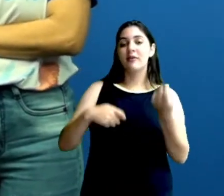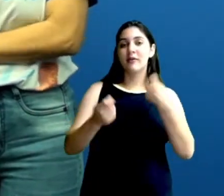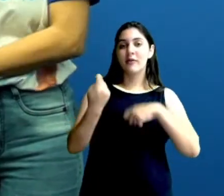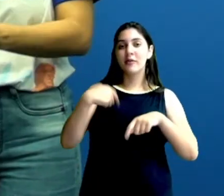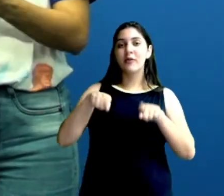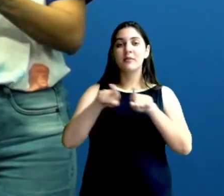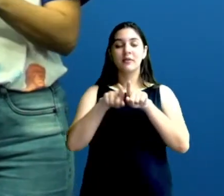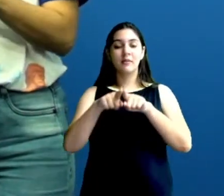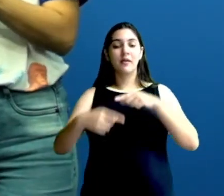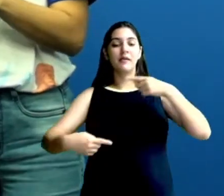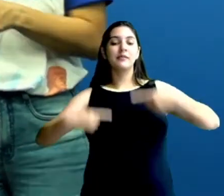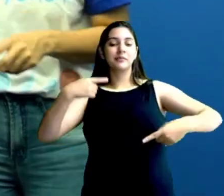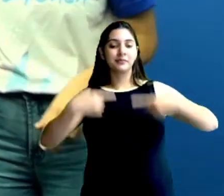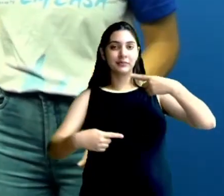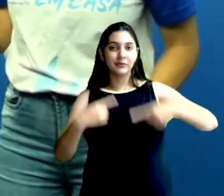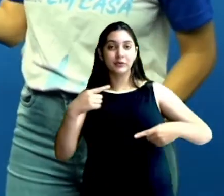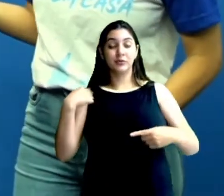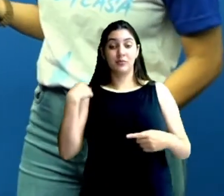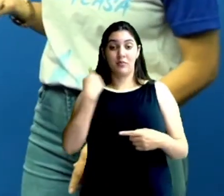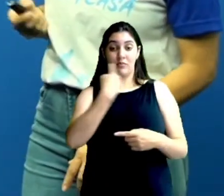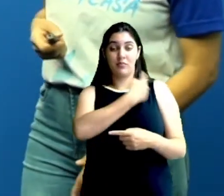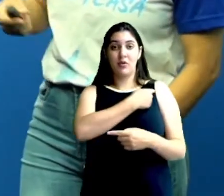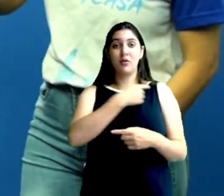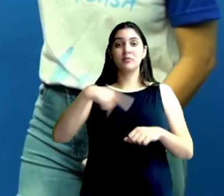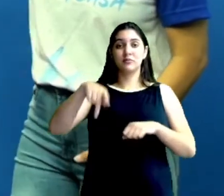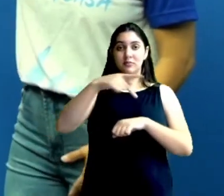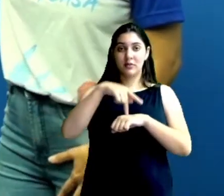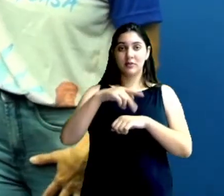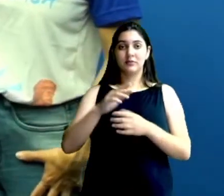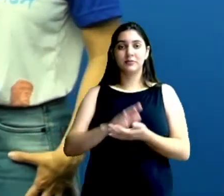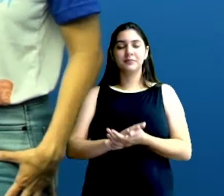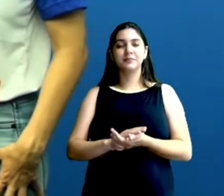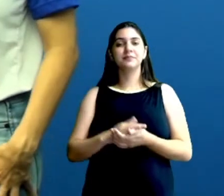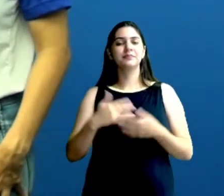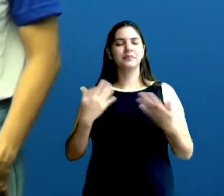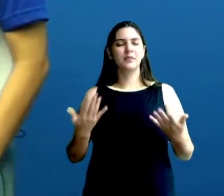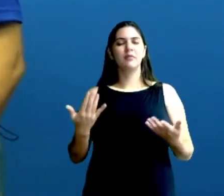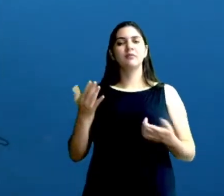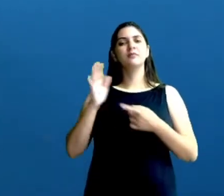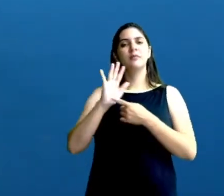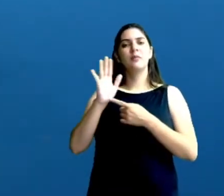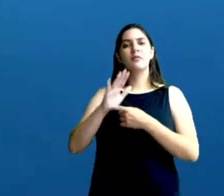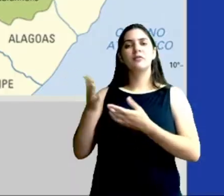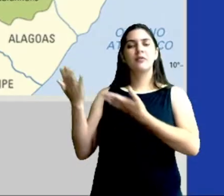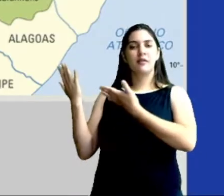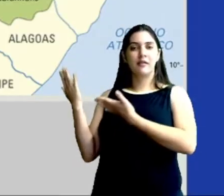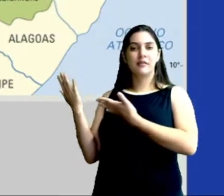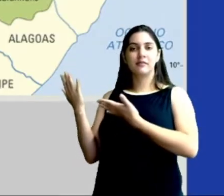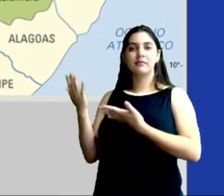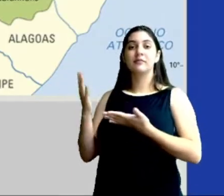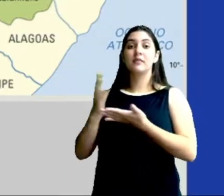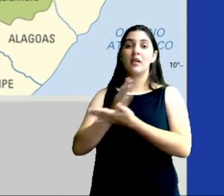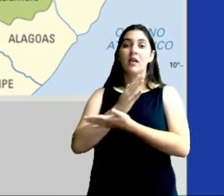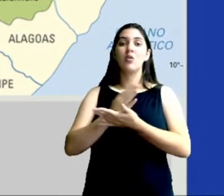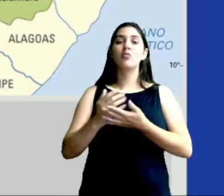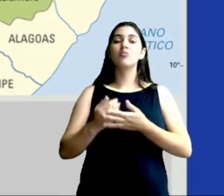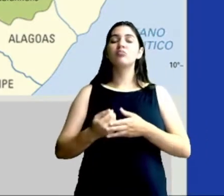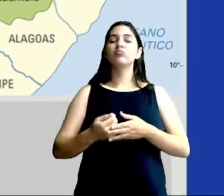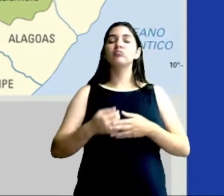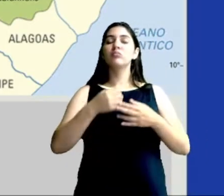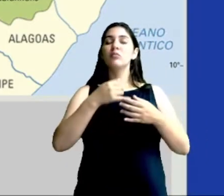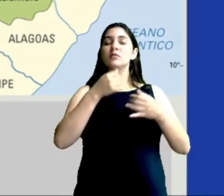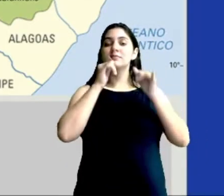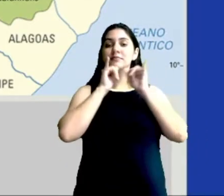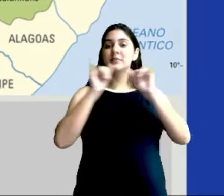político para o nosso país. Vamos lá? Então, eu trouxe aqui alguns dados estatísticos